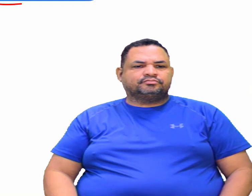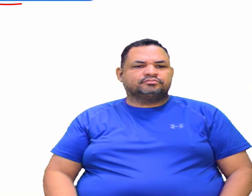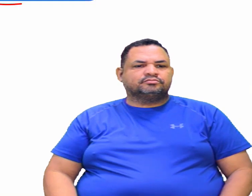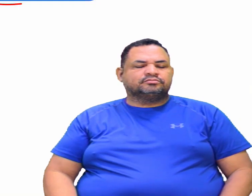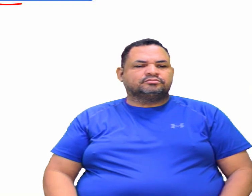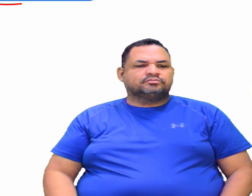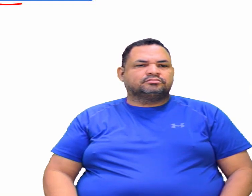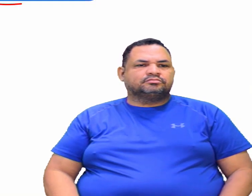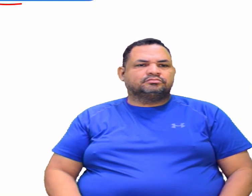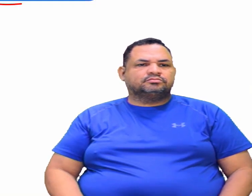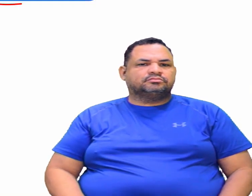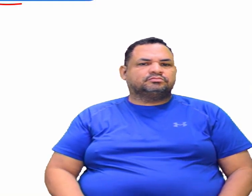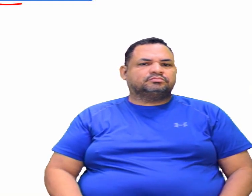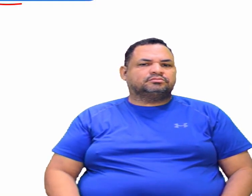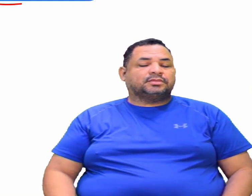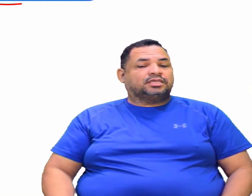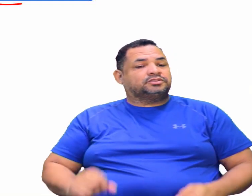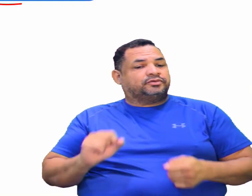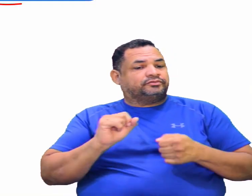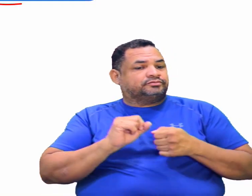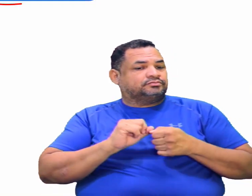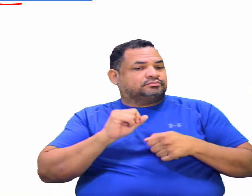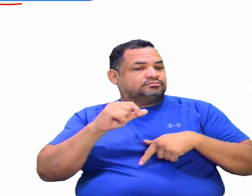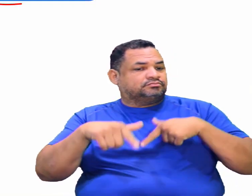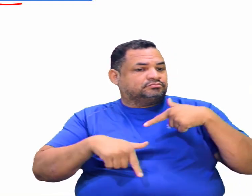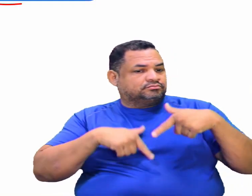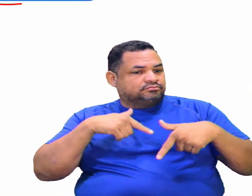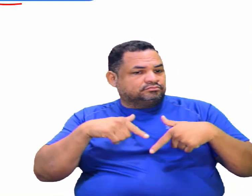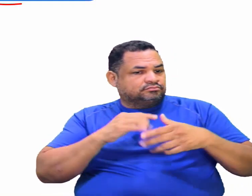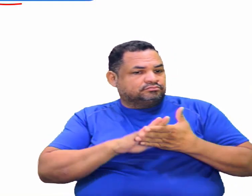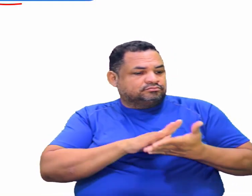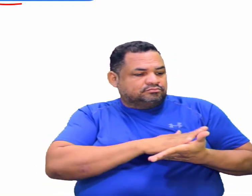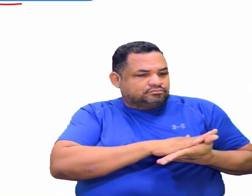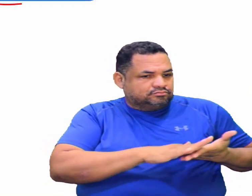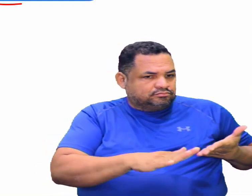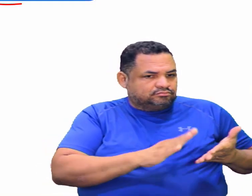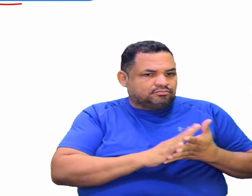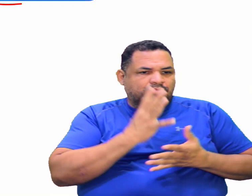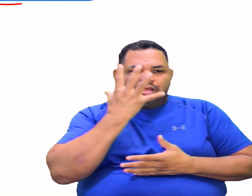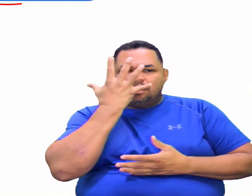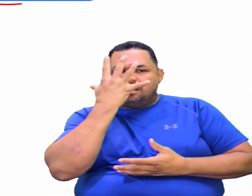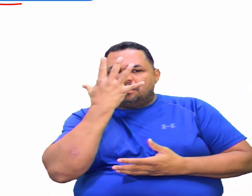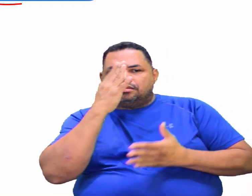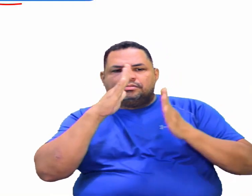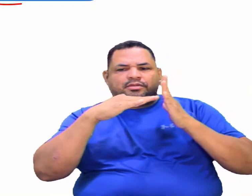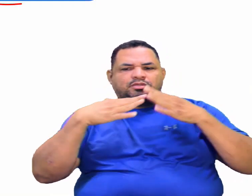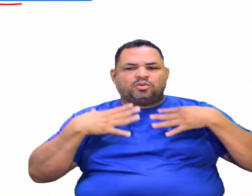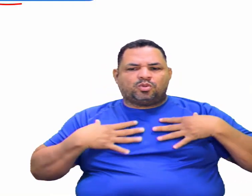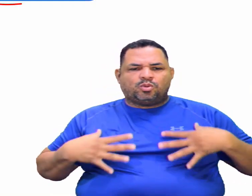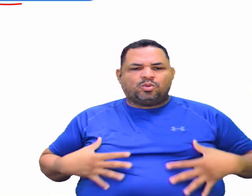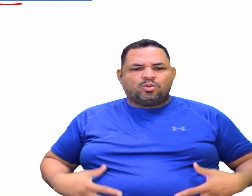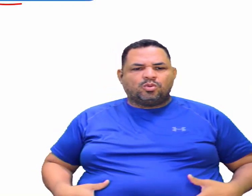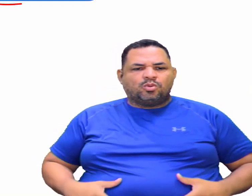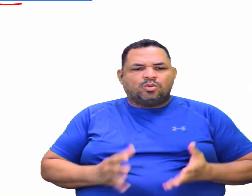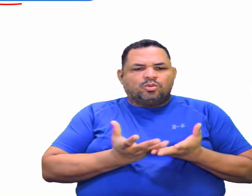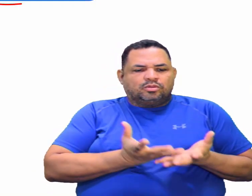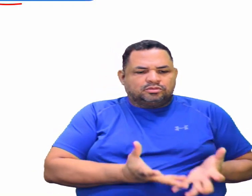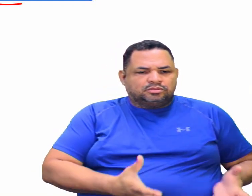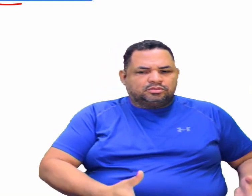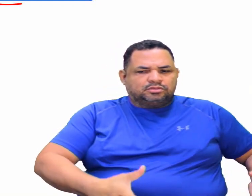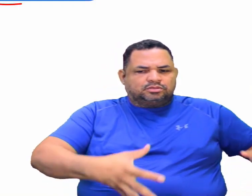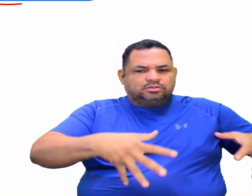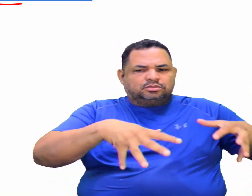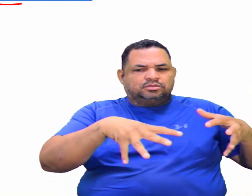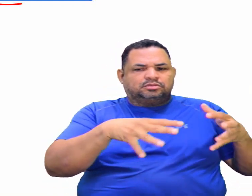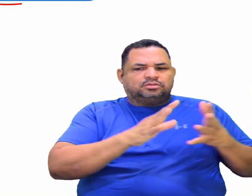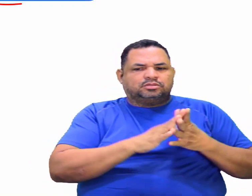são produzidos eh cerâmicas máscaras pintura corporal cestaria